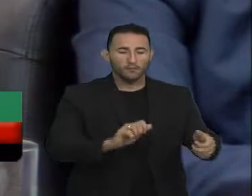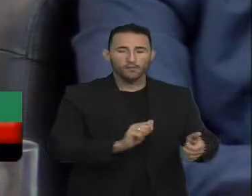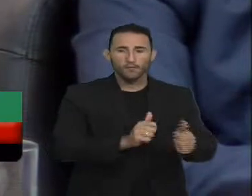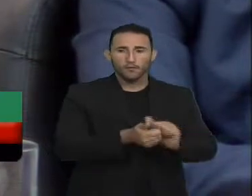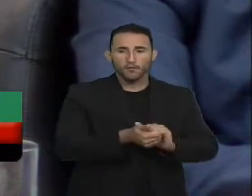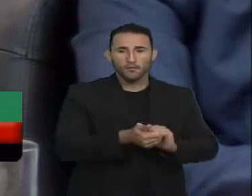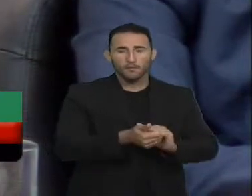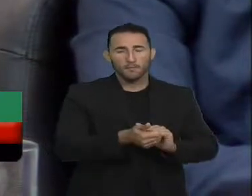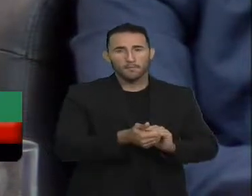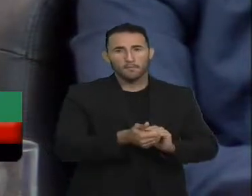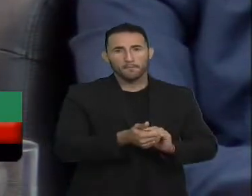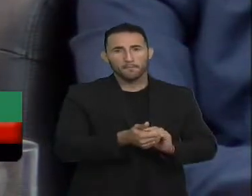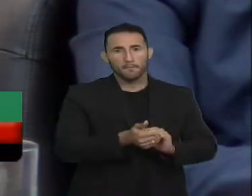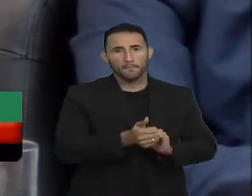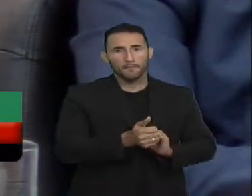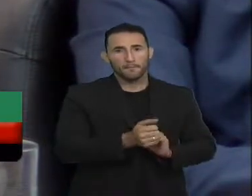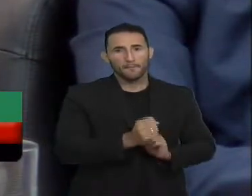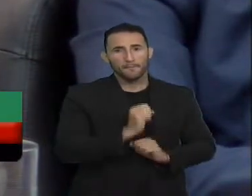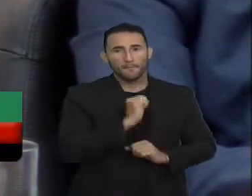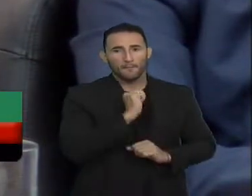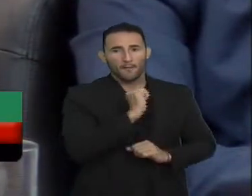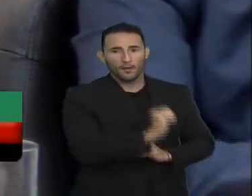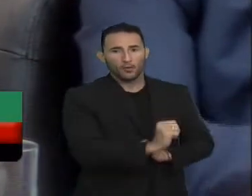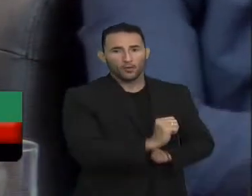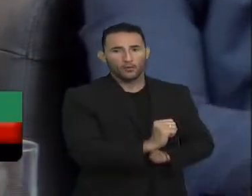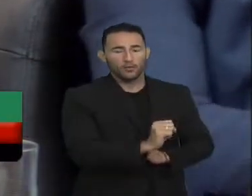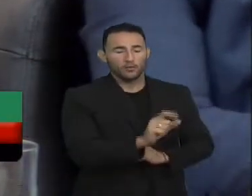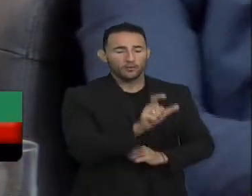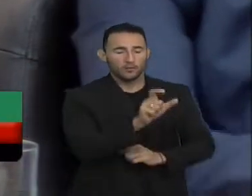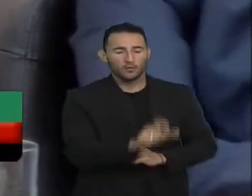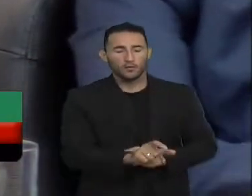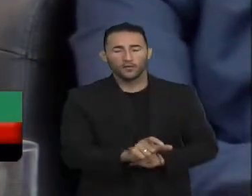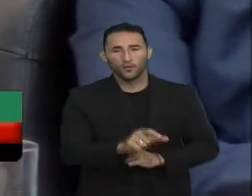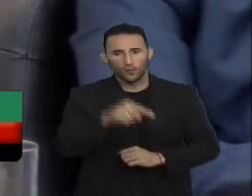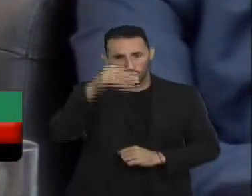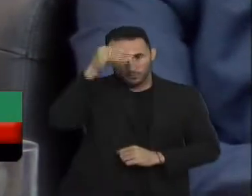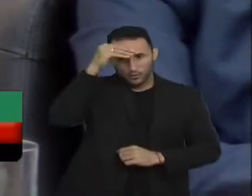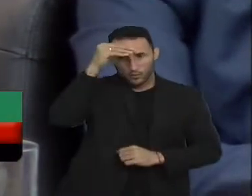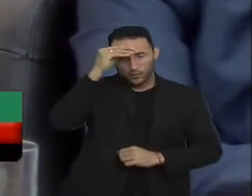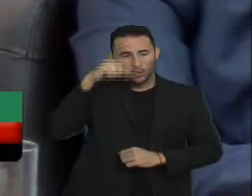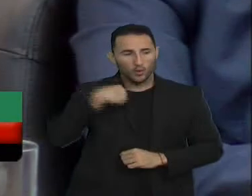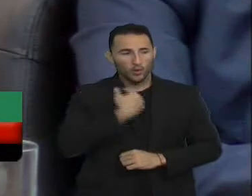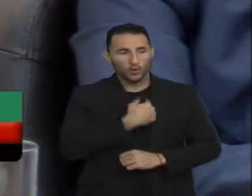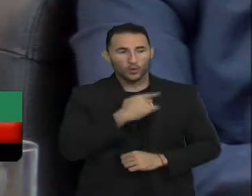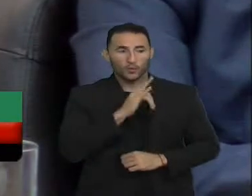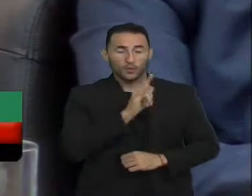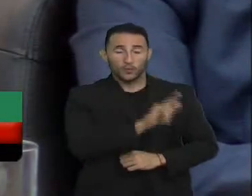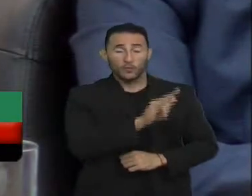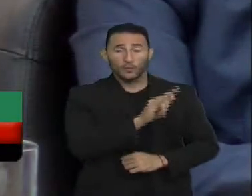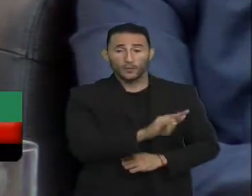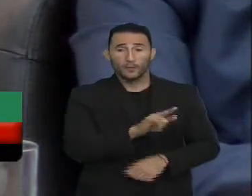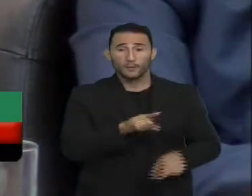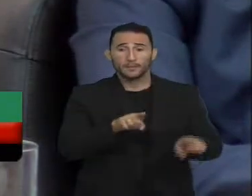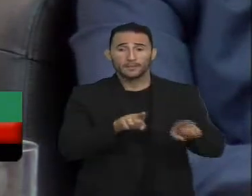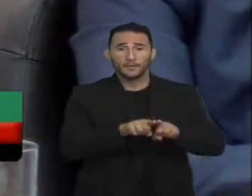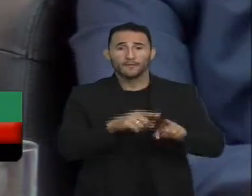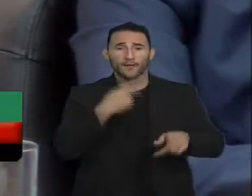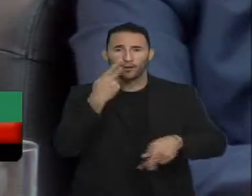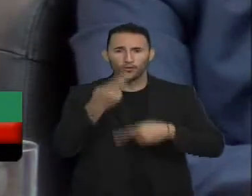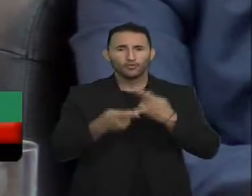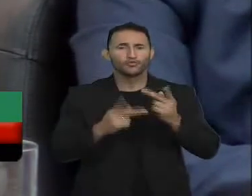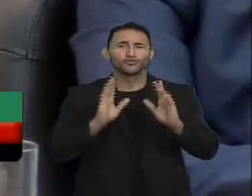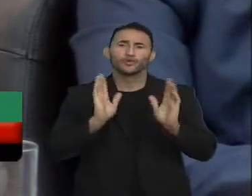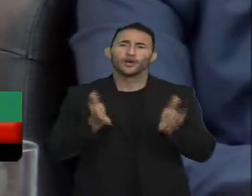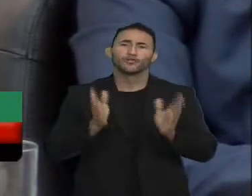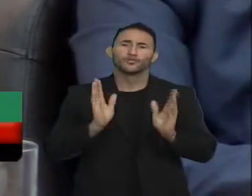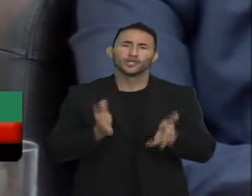vida daquela pessoa que a gente amava tanto. E, além disso, ele confessou, vereadora Ana Paula, que ele já tinha